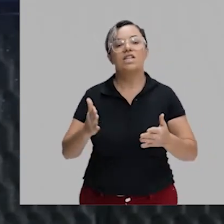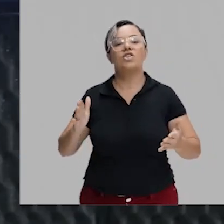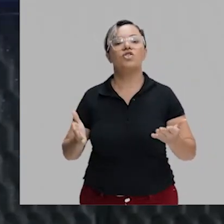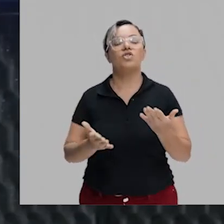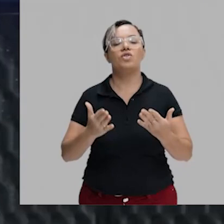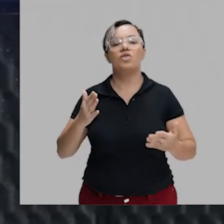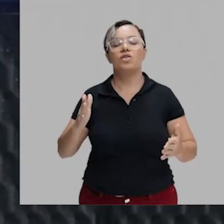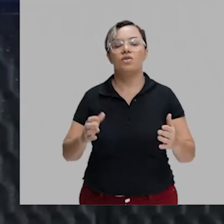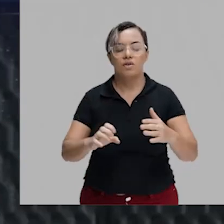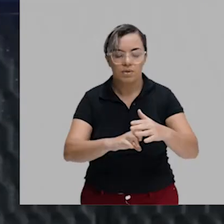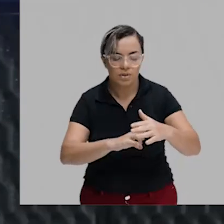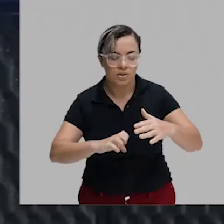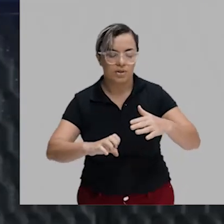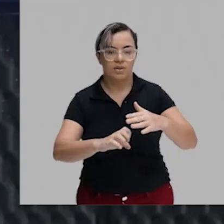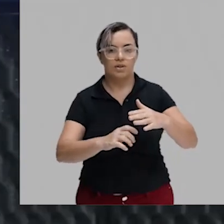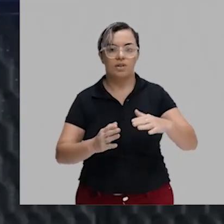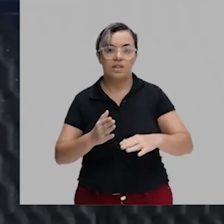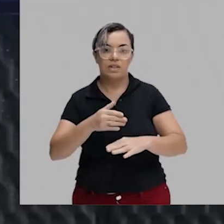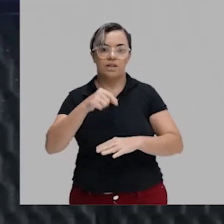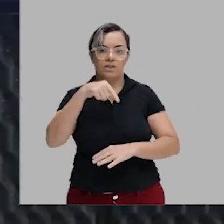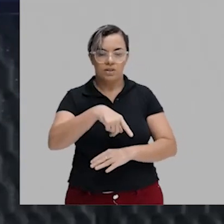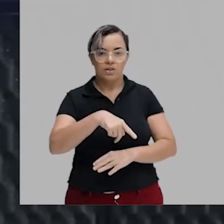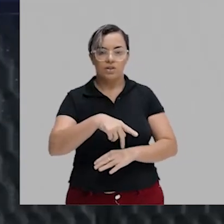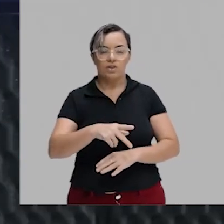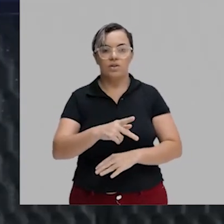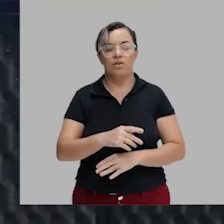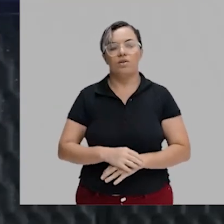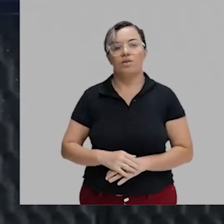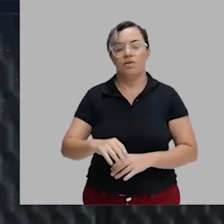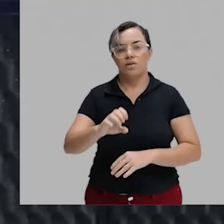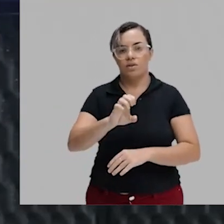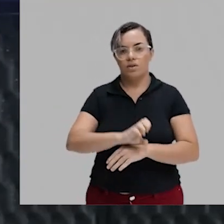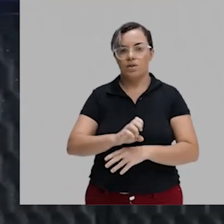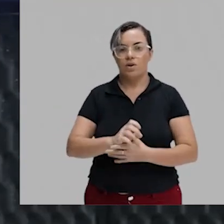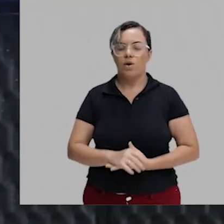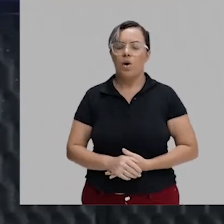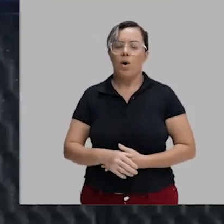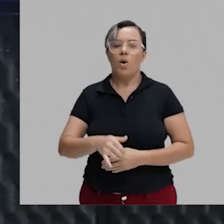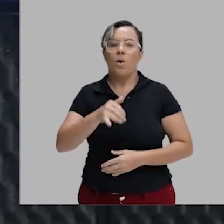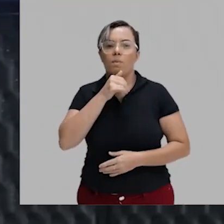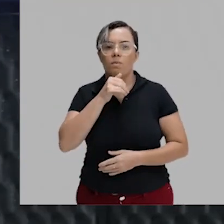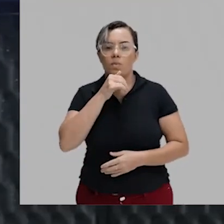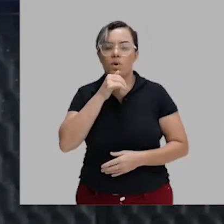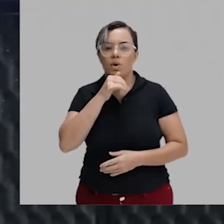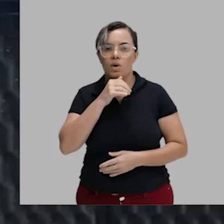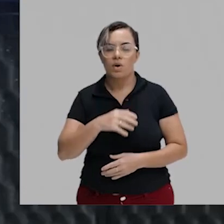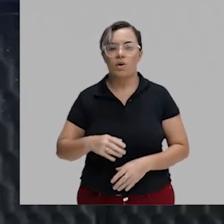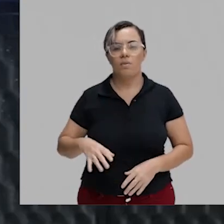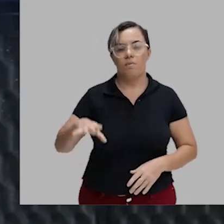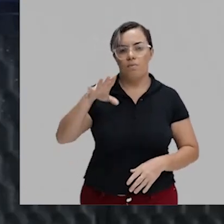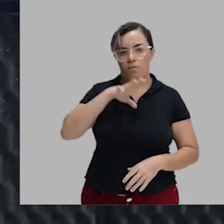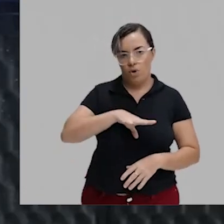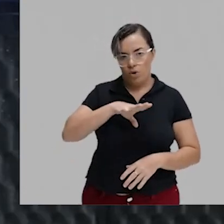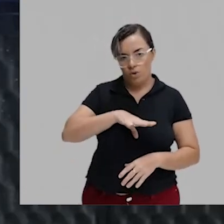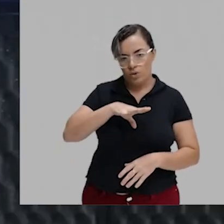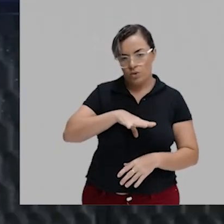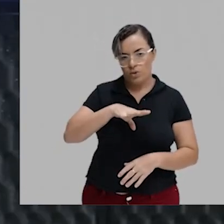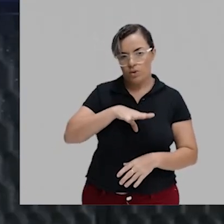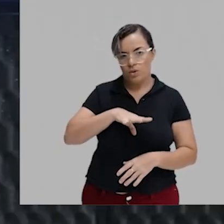exemplo, Portugal, Companhia de Comércio do Maranhão e Grão-Pará, uma companhia pública e